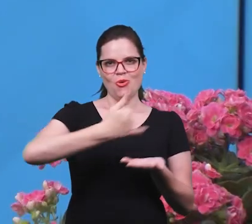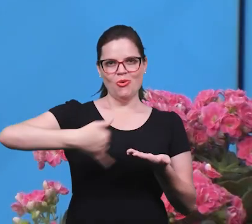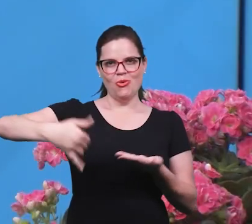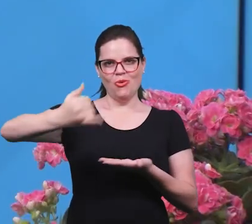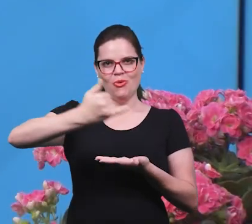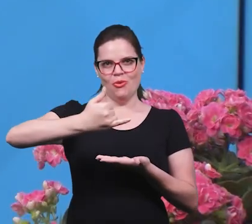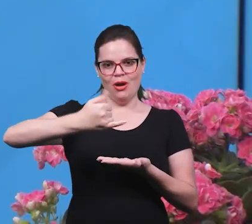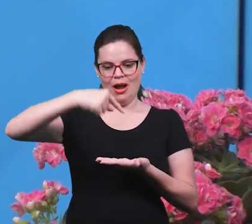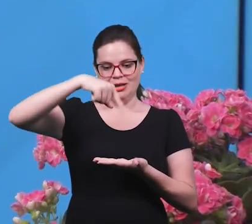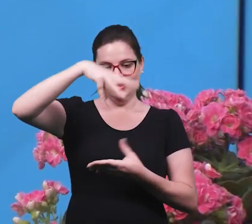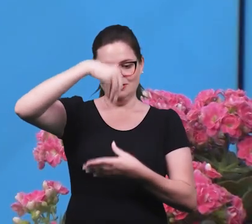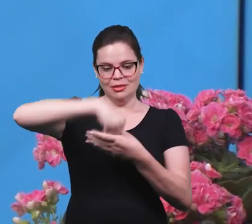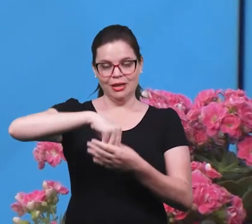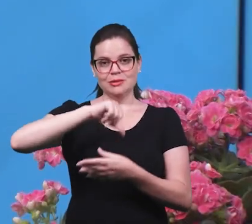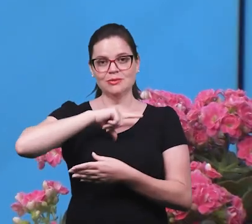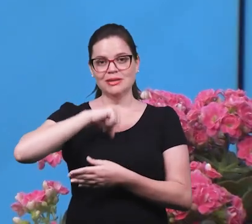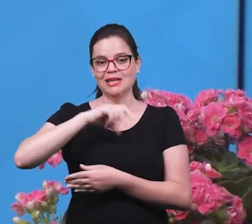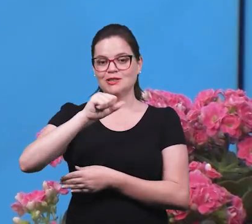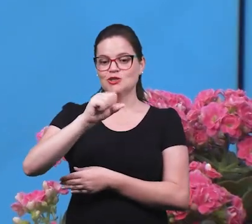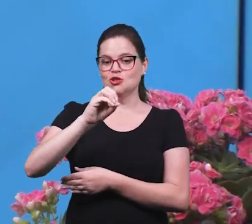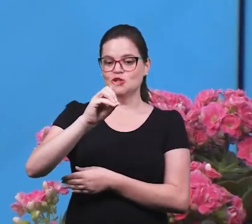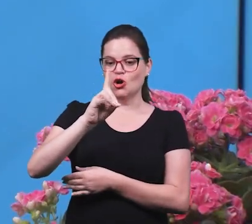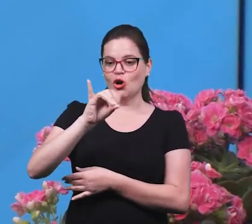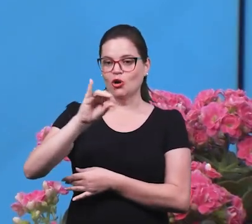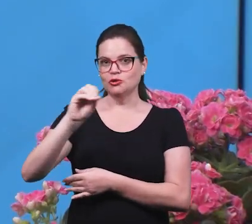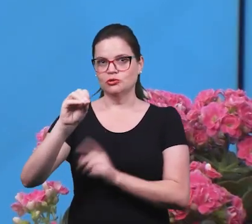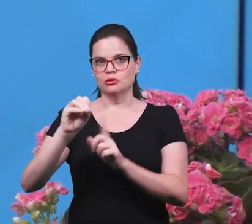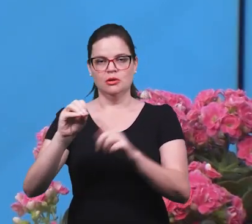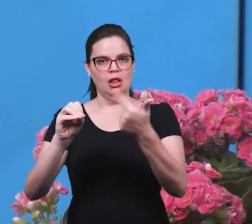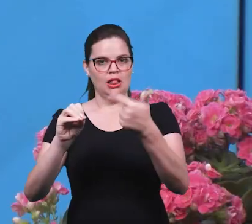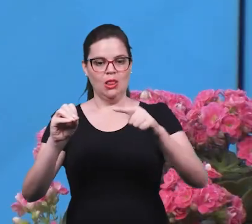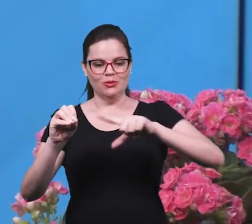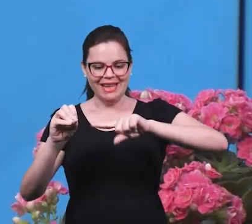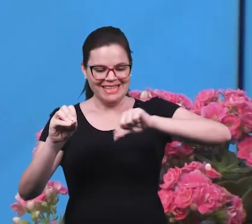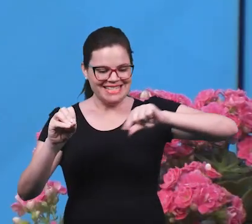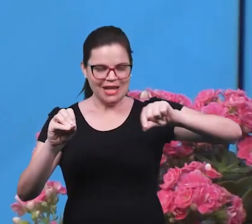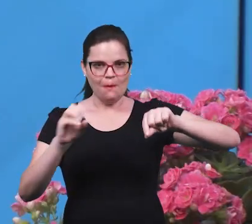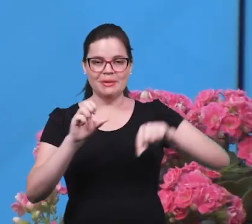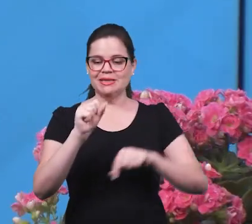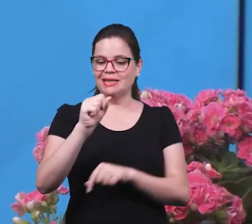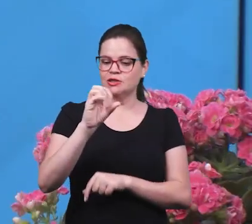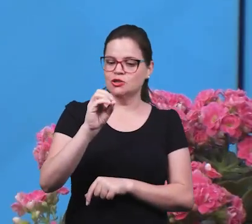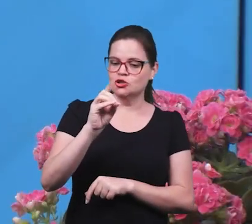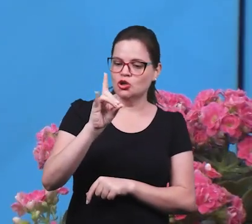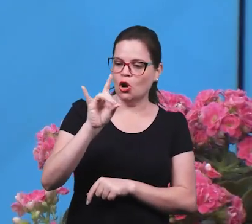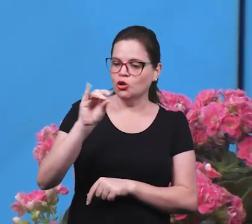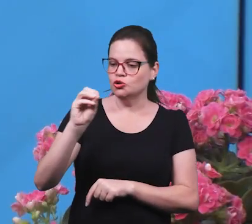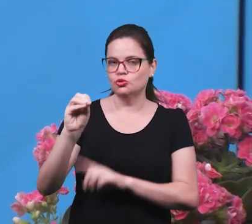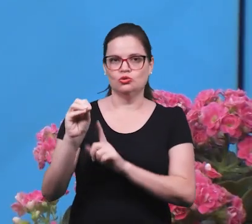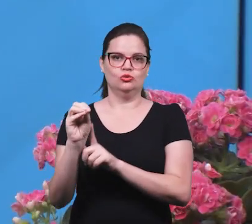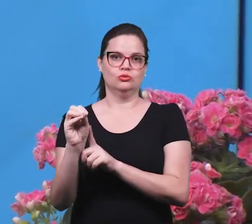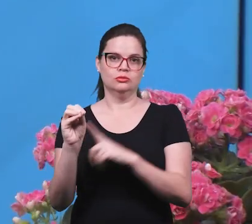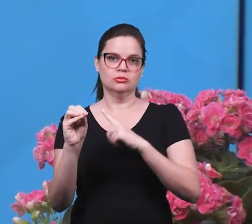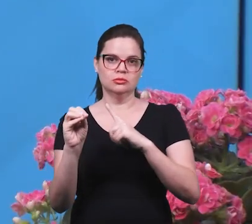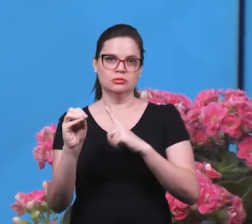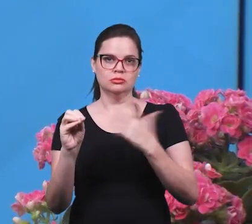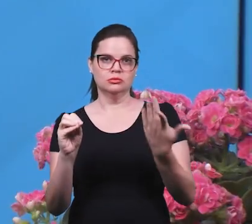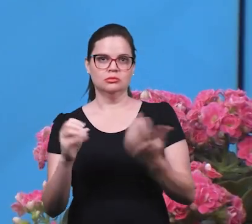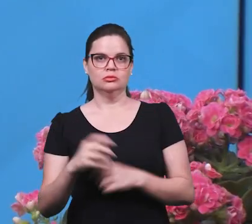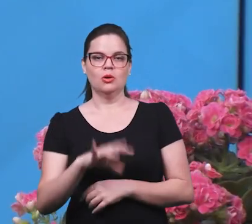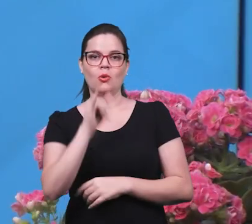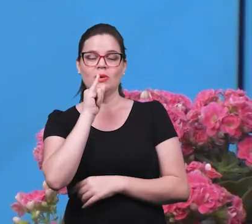muito sódio, Sim. né? Não tem o sal físico, que é aquele pozinho Aham. branco, mas tem o sódio. Por exemplo, o